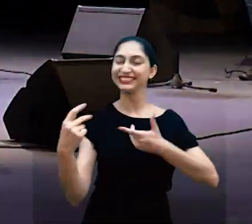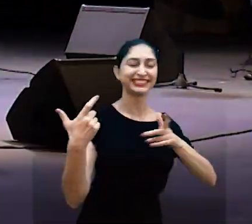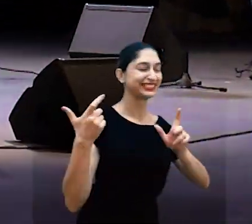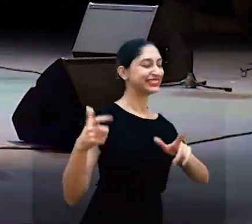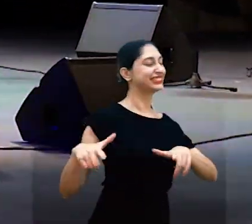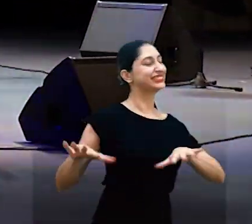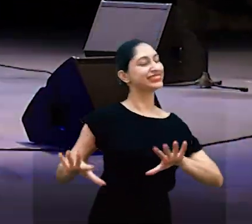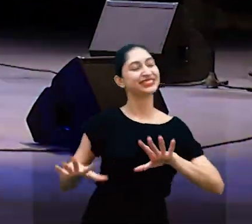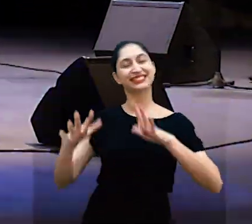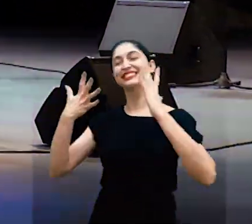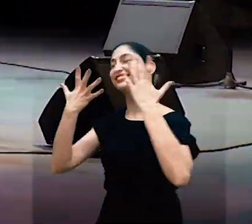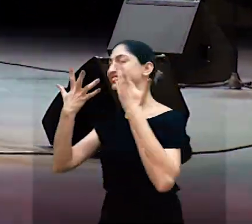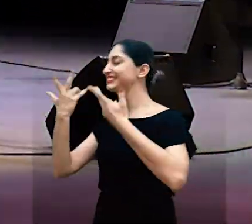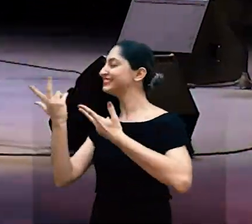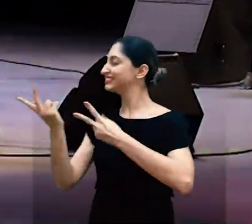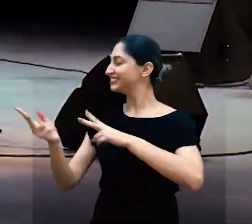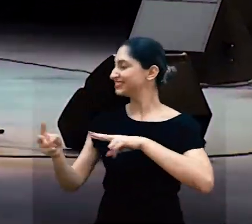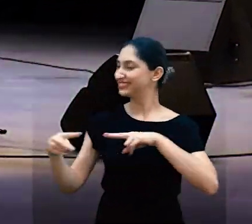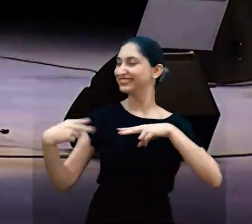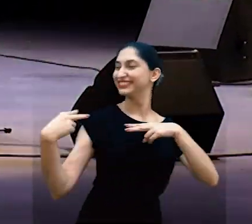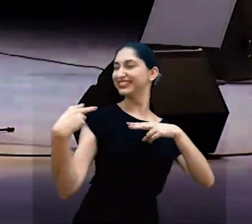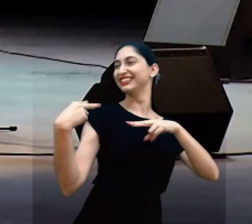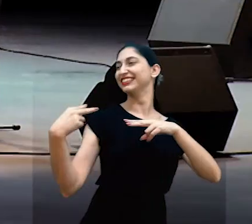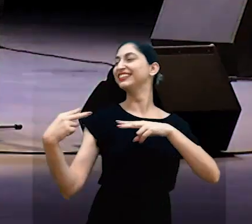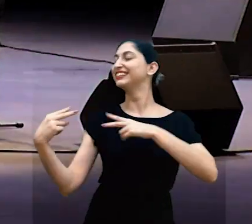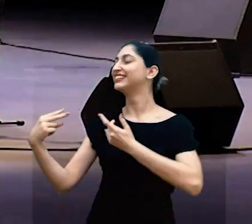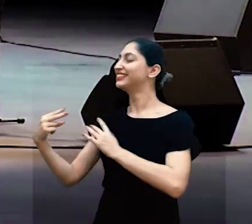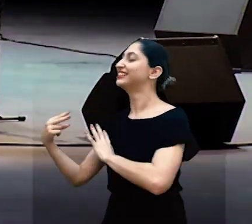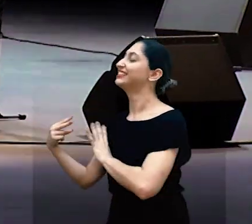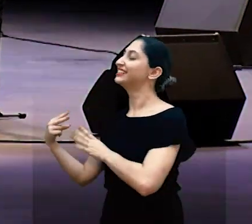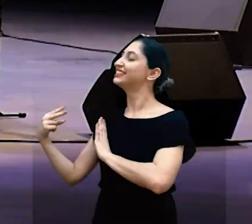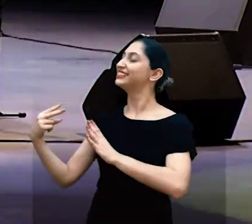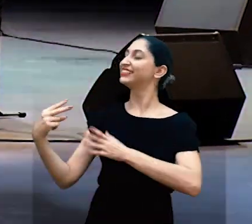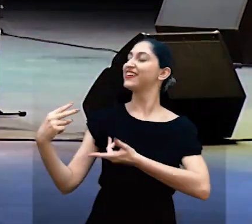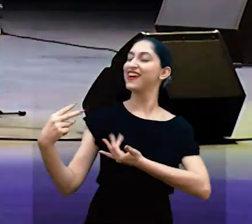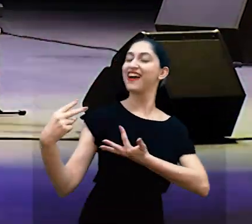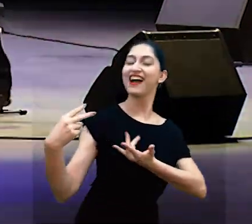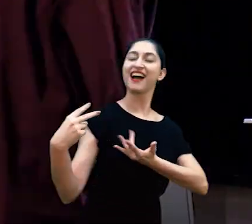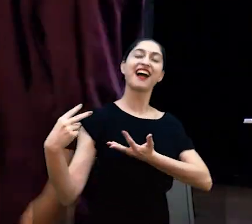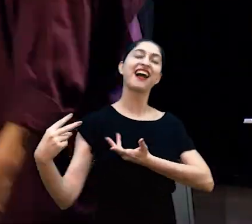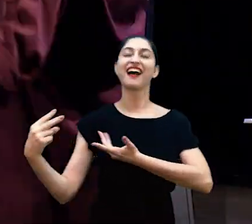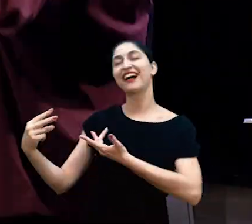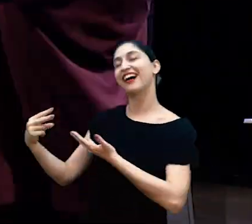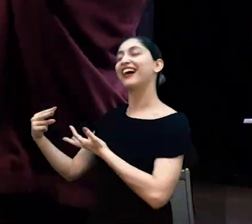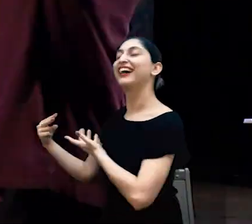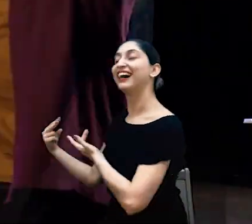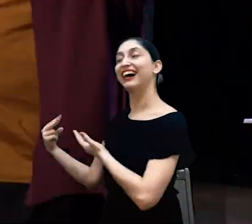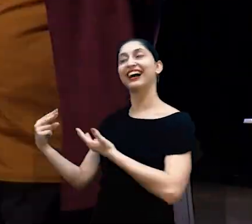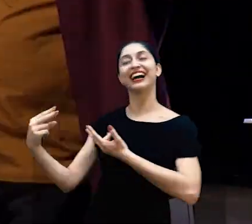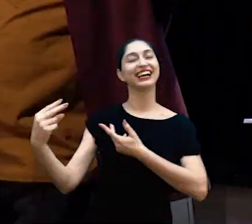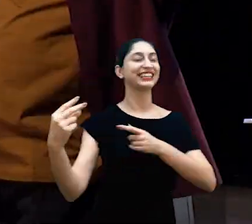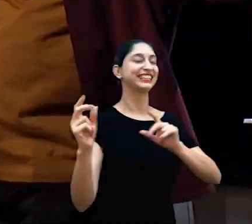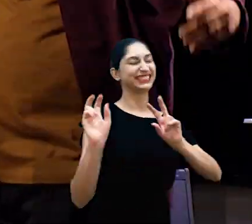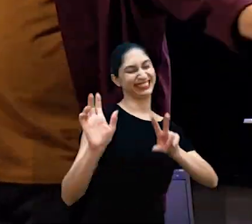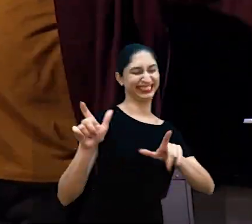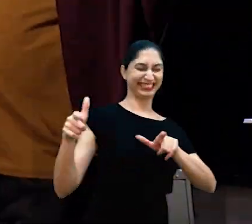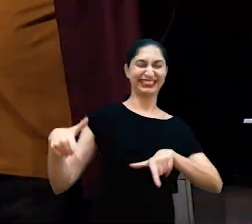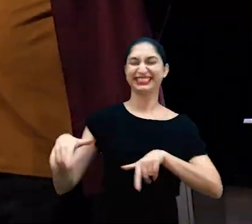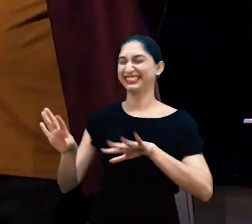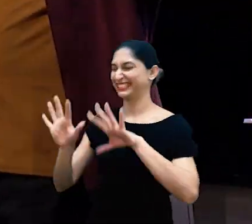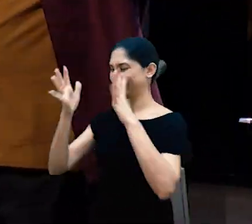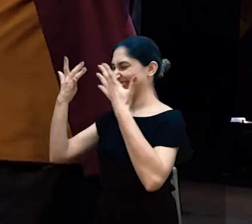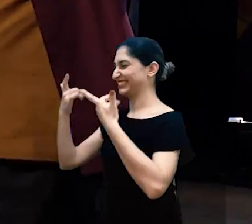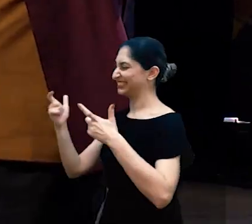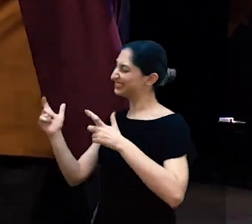no terreiro, o teu olhar incendia o meu coração. E no terreiro,